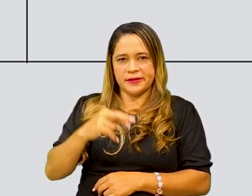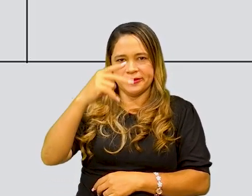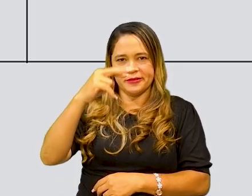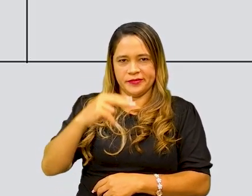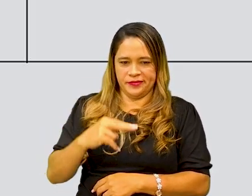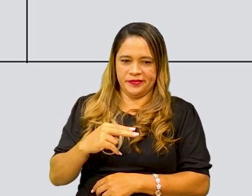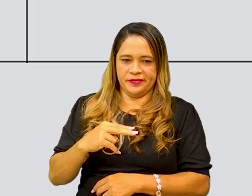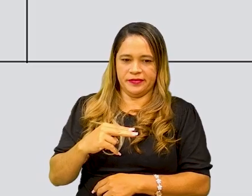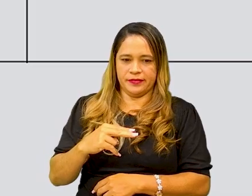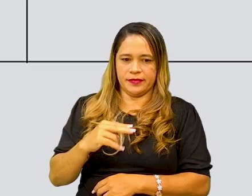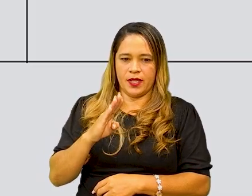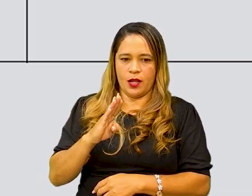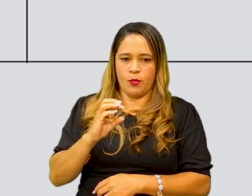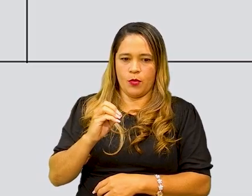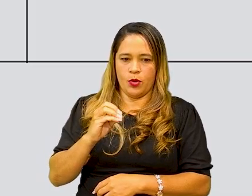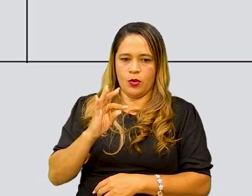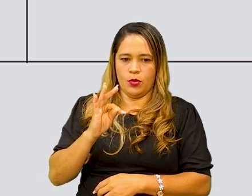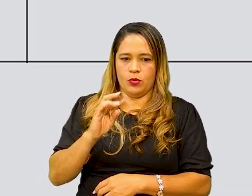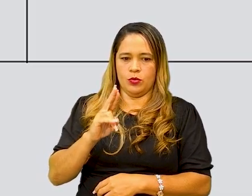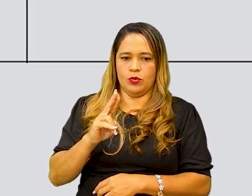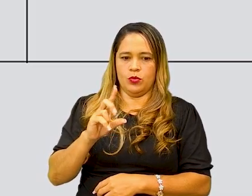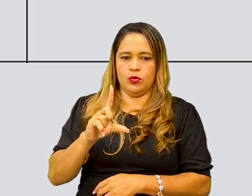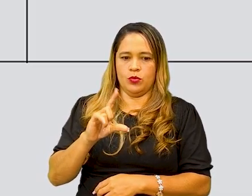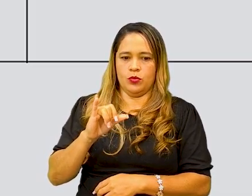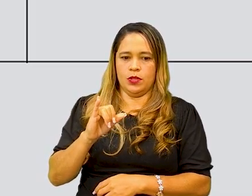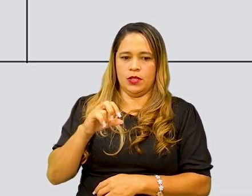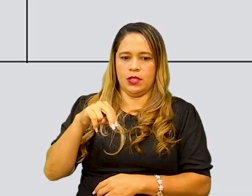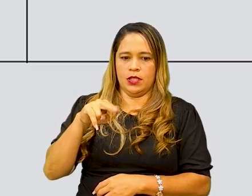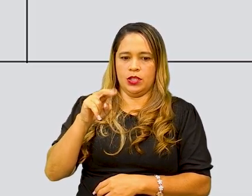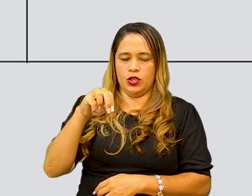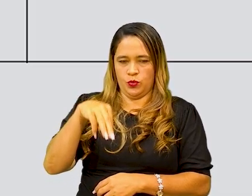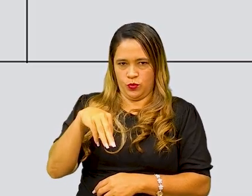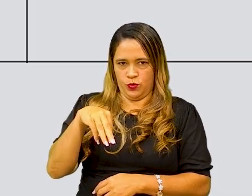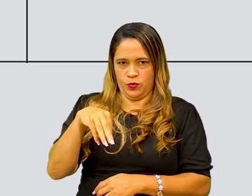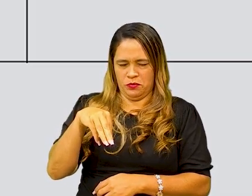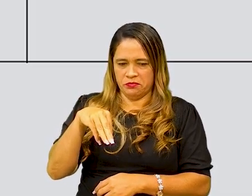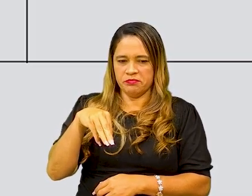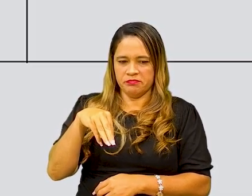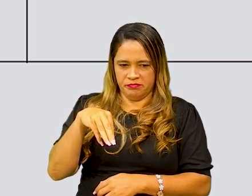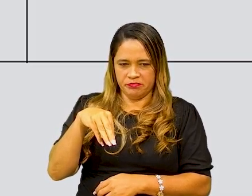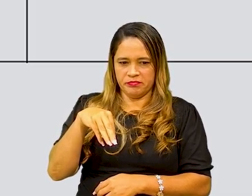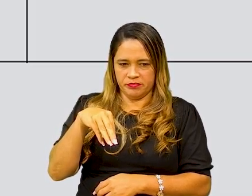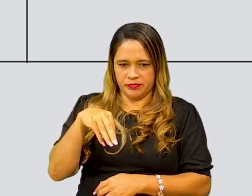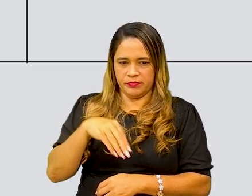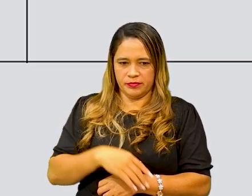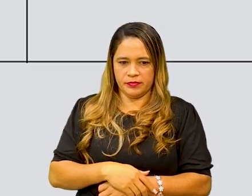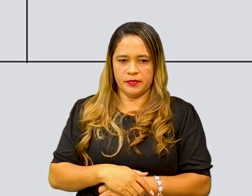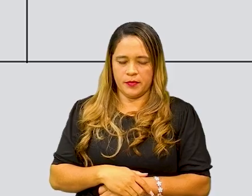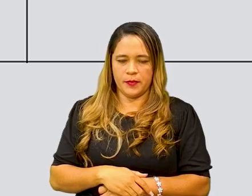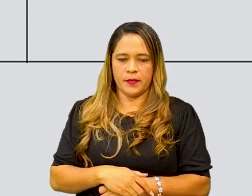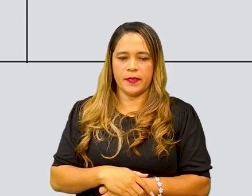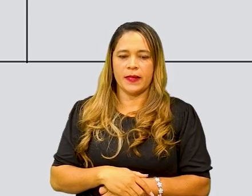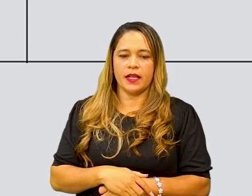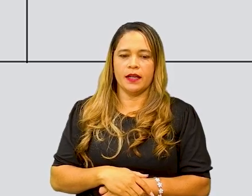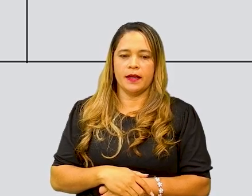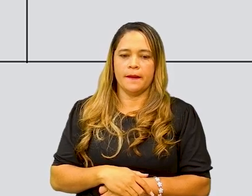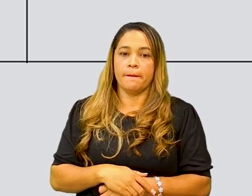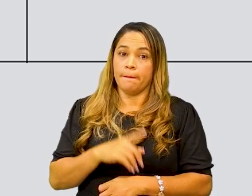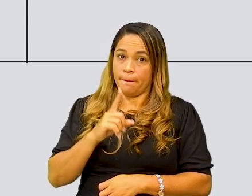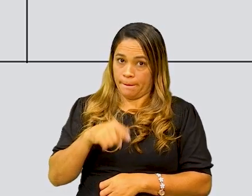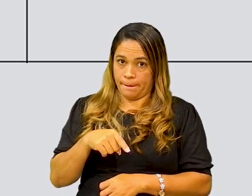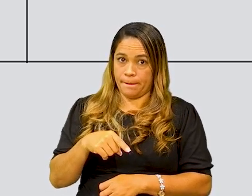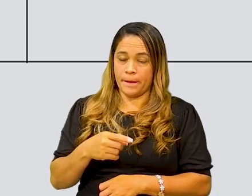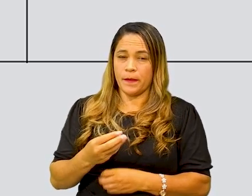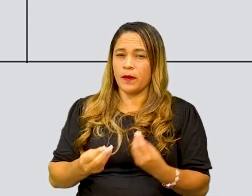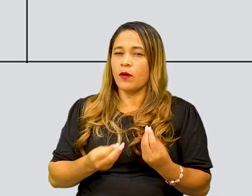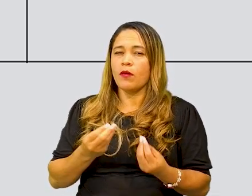tétano. A gente tem aqui o chamado Clostridium botulinum, beleza? É o nome da bactéria que causa o botulismo. Essa bactéria,